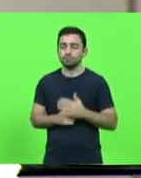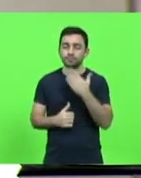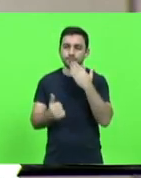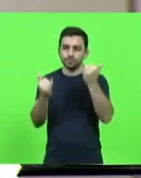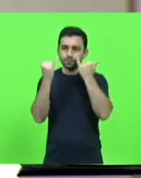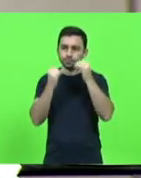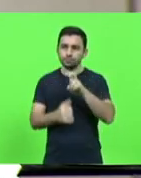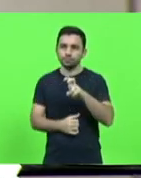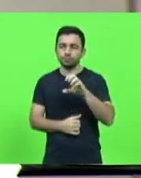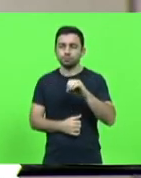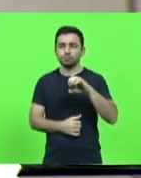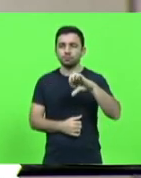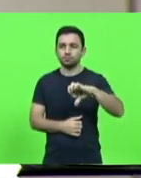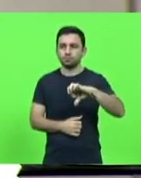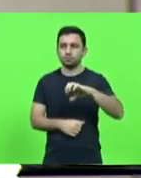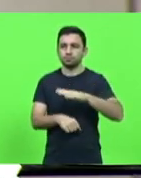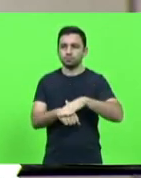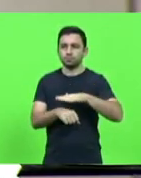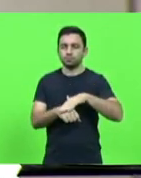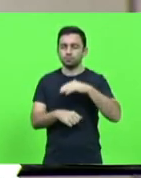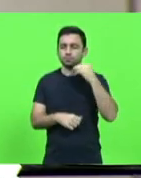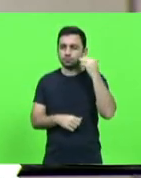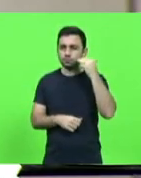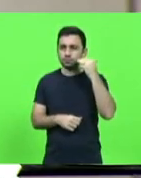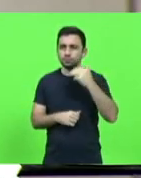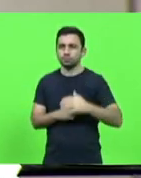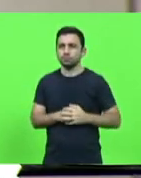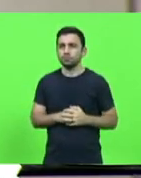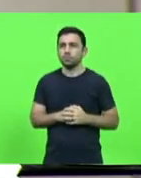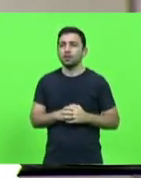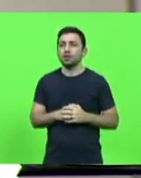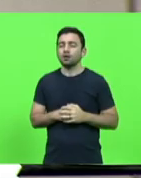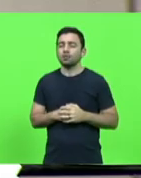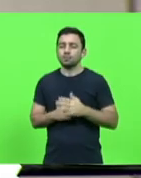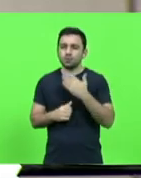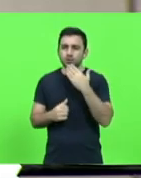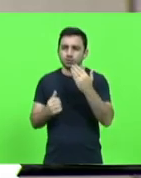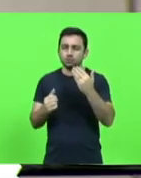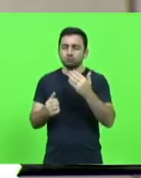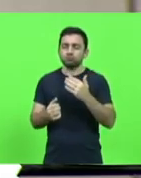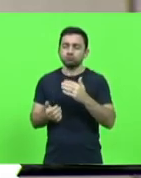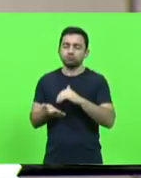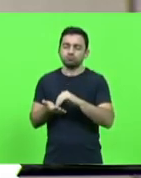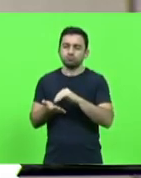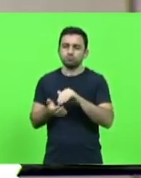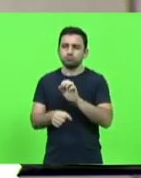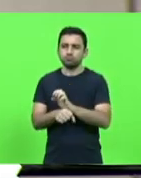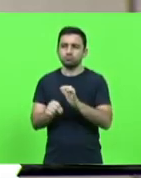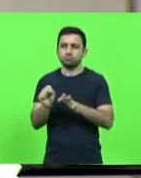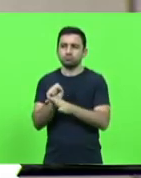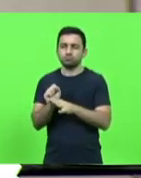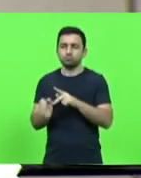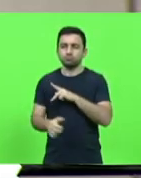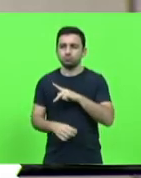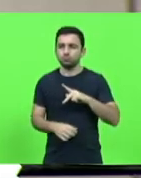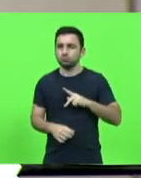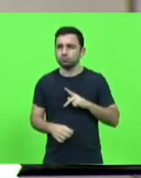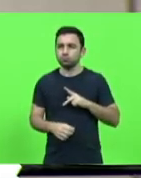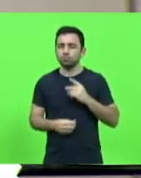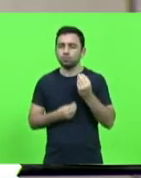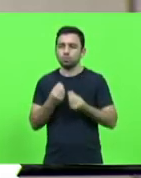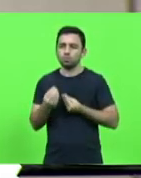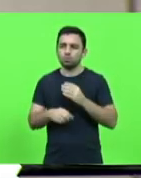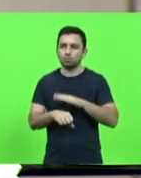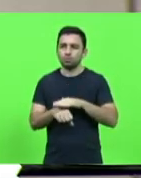número 509, deputado Márcio Machado, solicita ao secretário de Estado de Segurança Pública informações acerca das ações